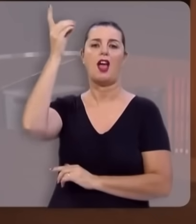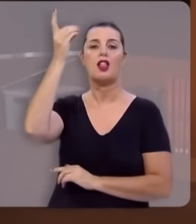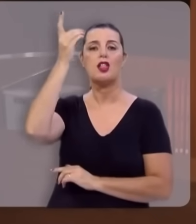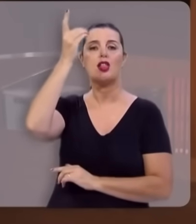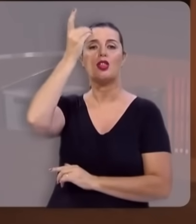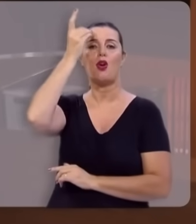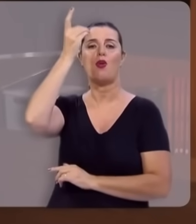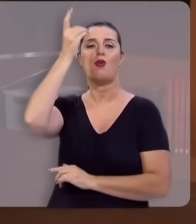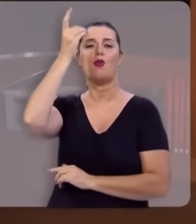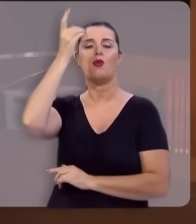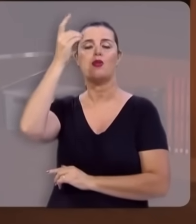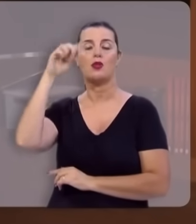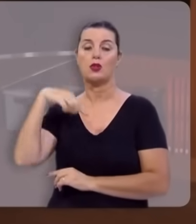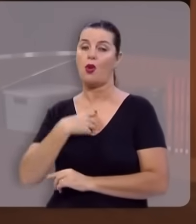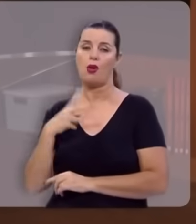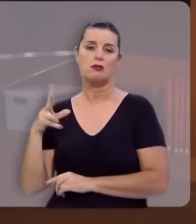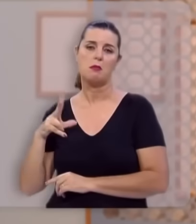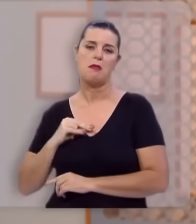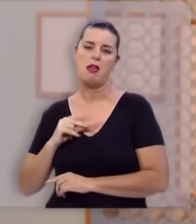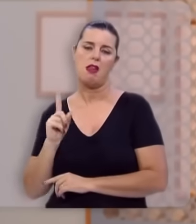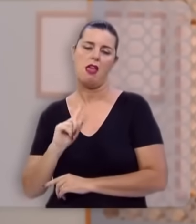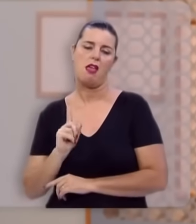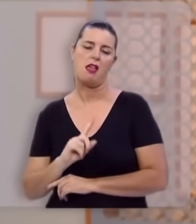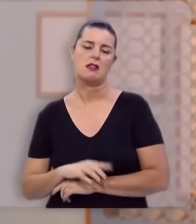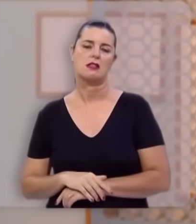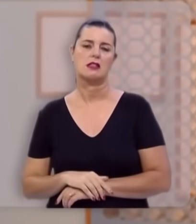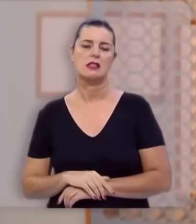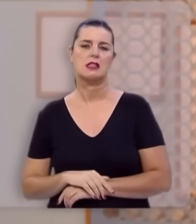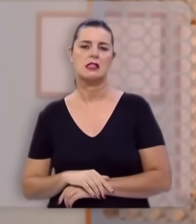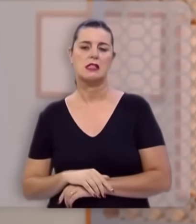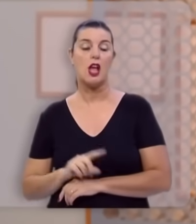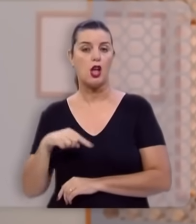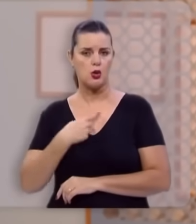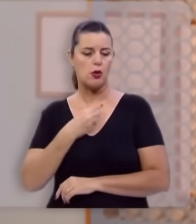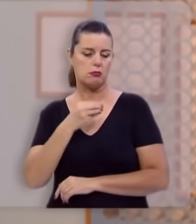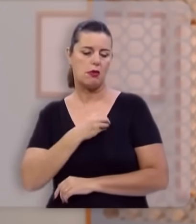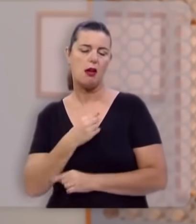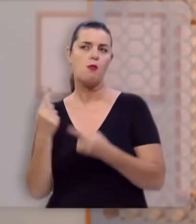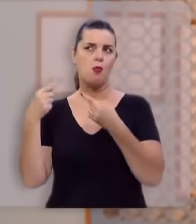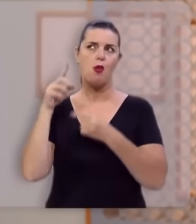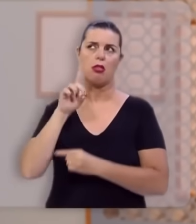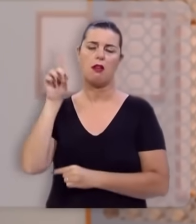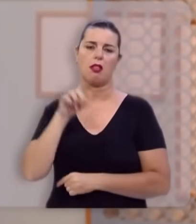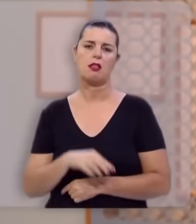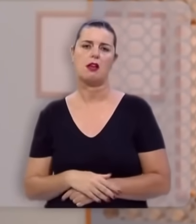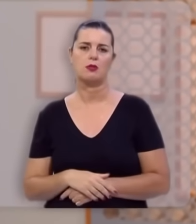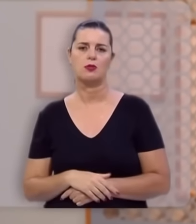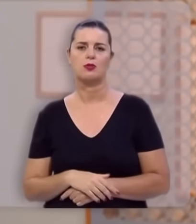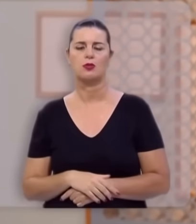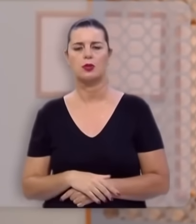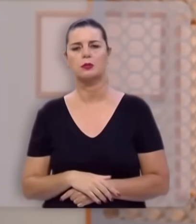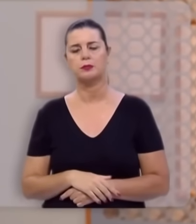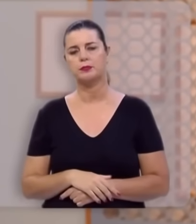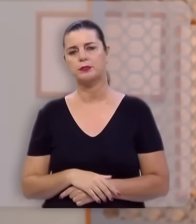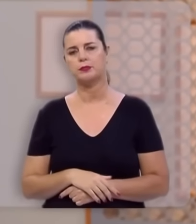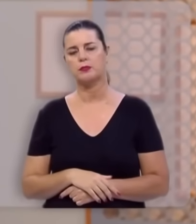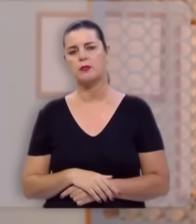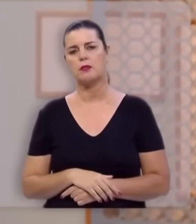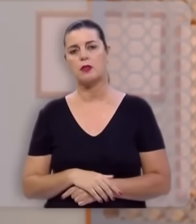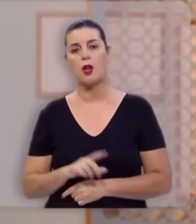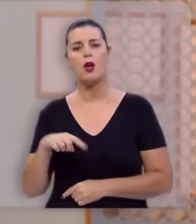imerecido. Nós pecamos contra Deus, nós